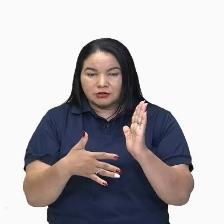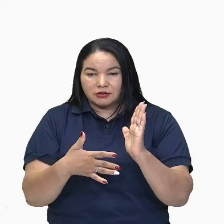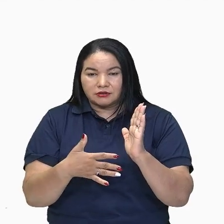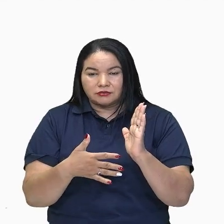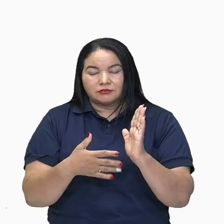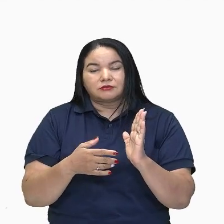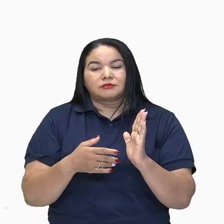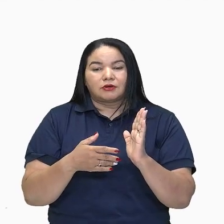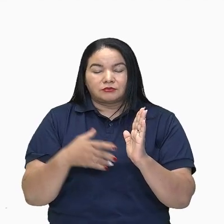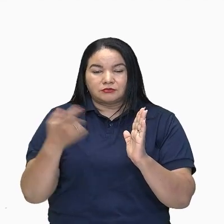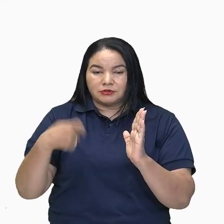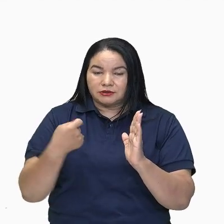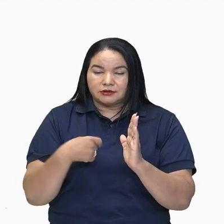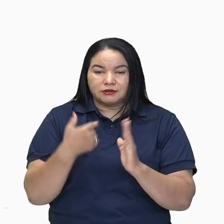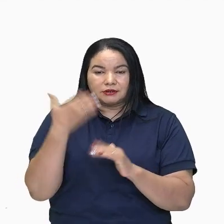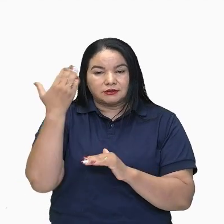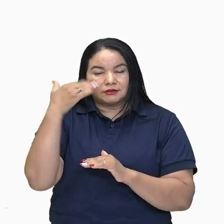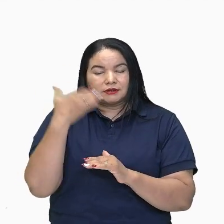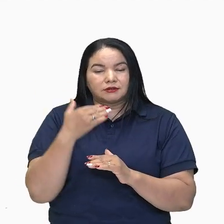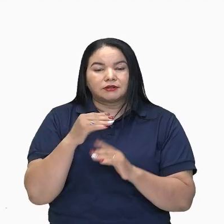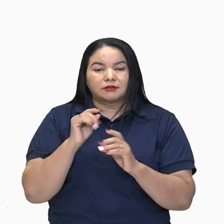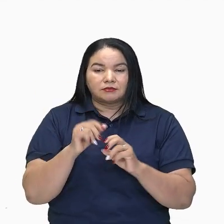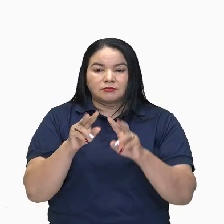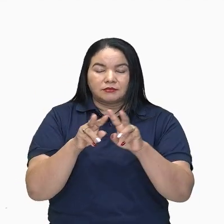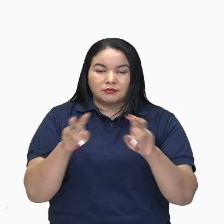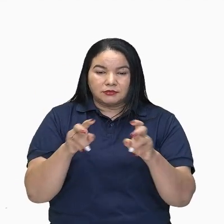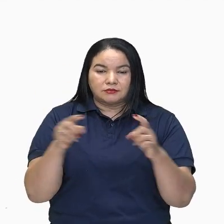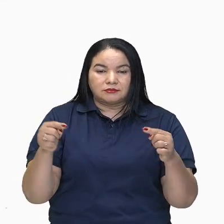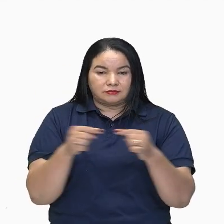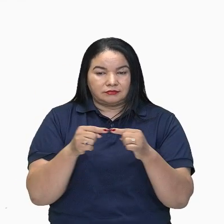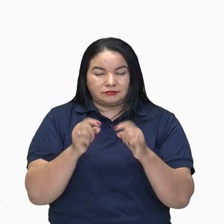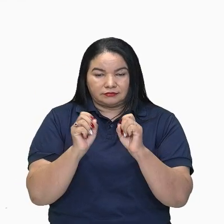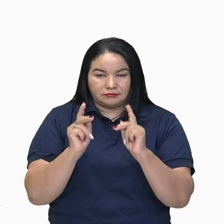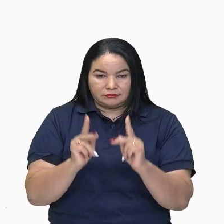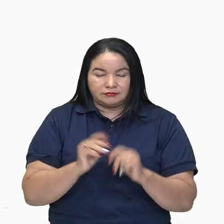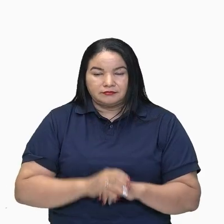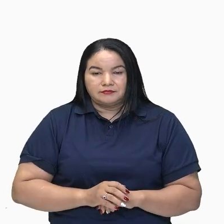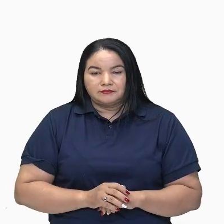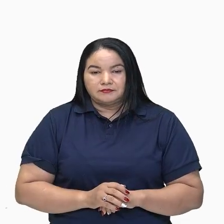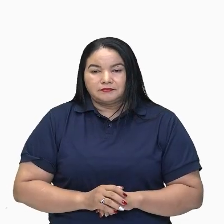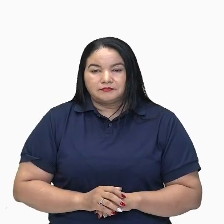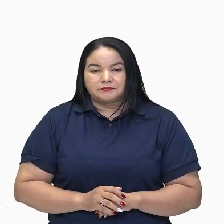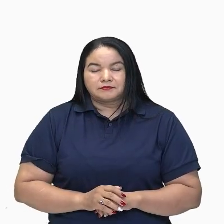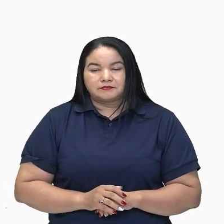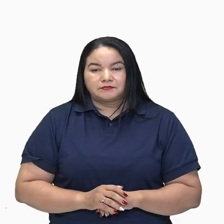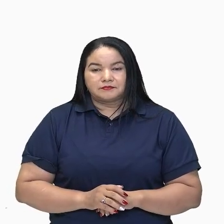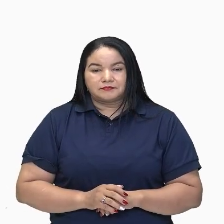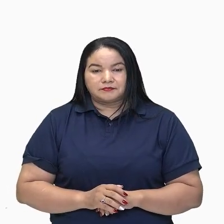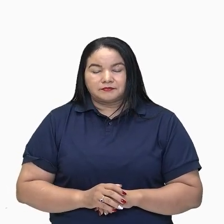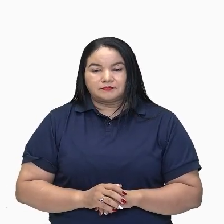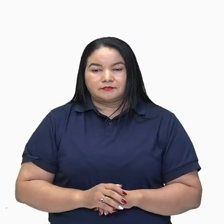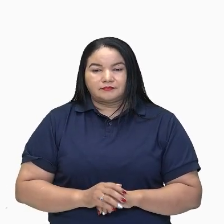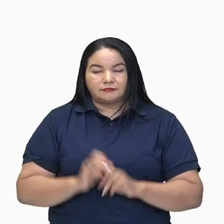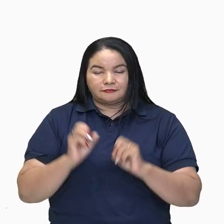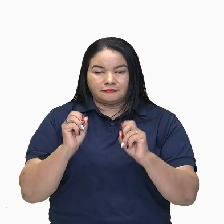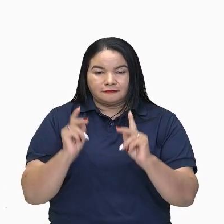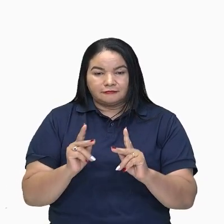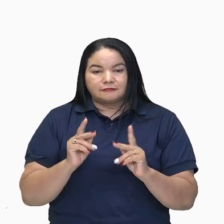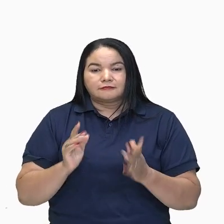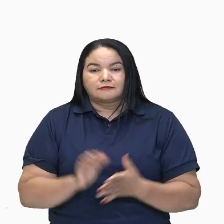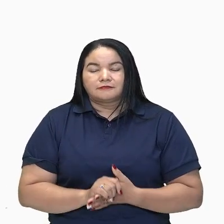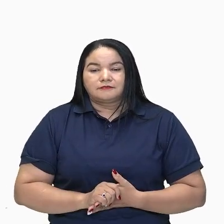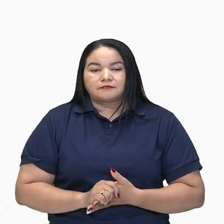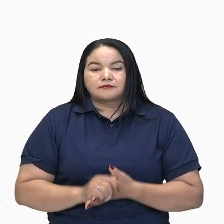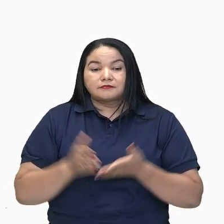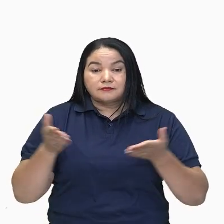texto, de forma ampla, nós temos aí o assunto, ou seja, o tema tecnologia. Ok?